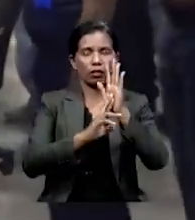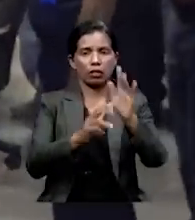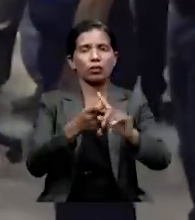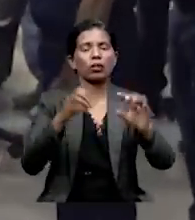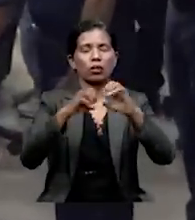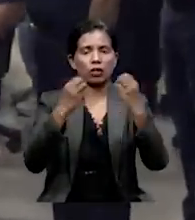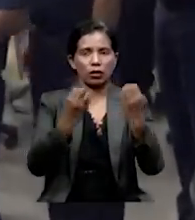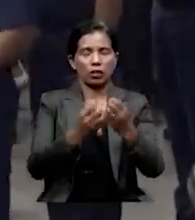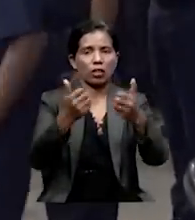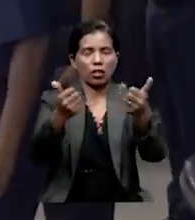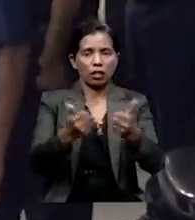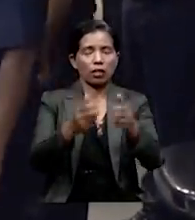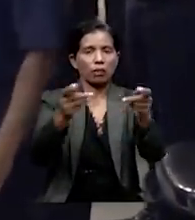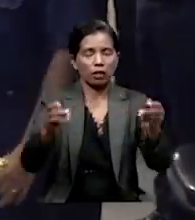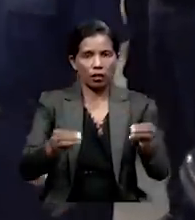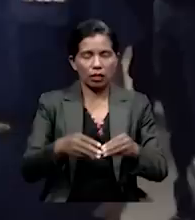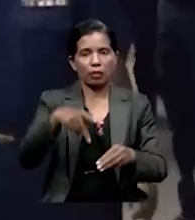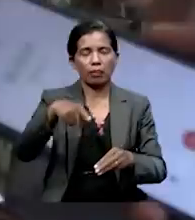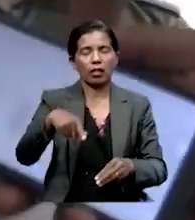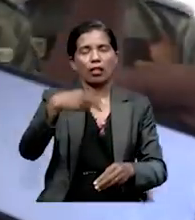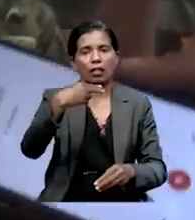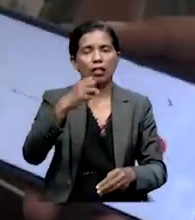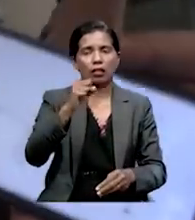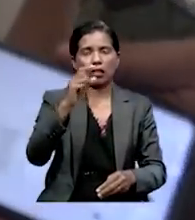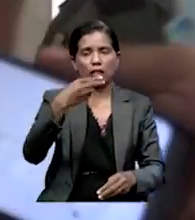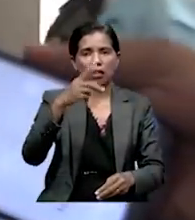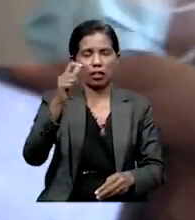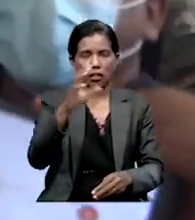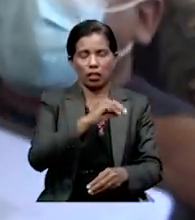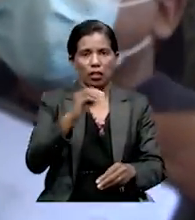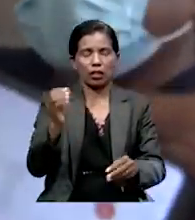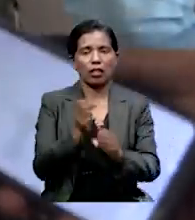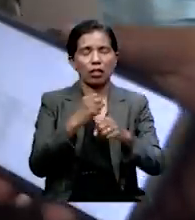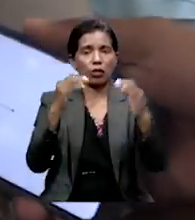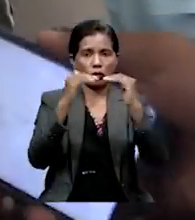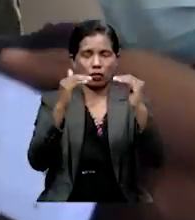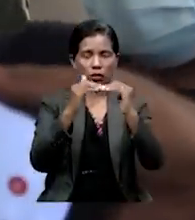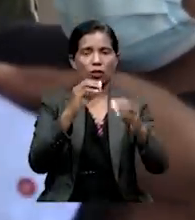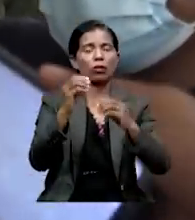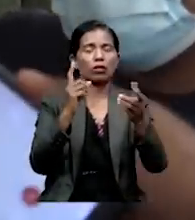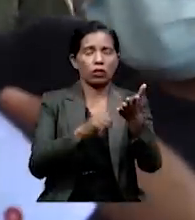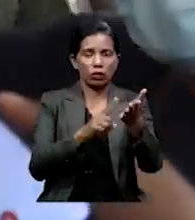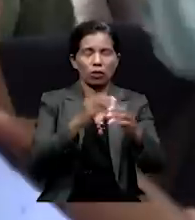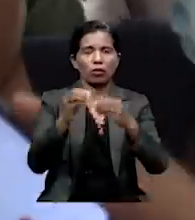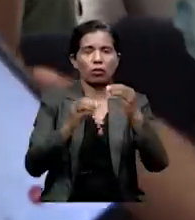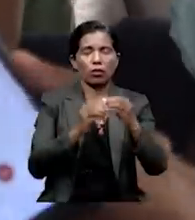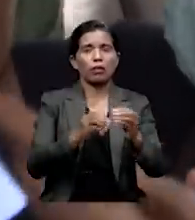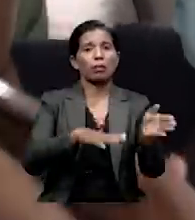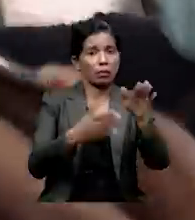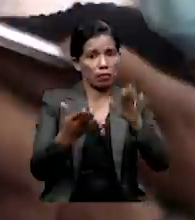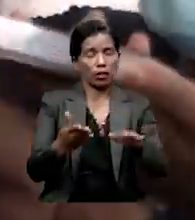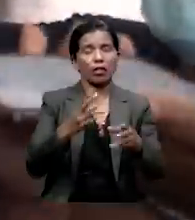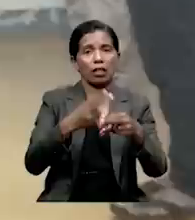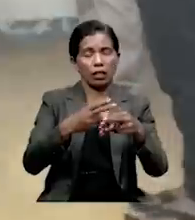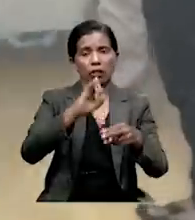organização arte marcial PCT, realiza reunião alargada IDA, onde discute com o Bamatebian José Bernardo Jesus Soares,